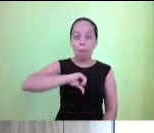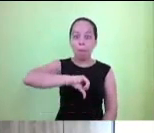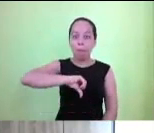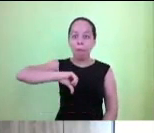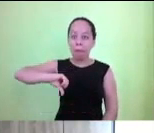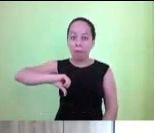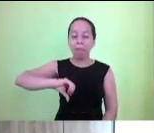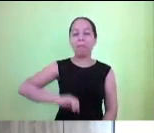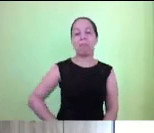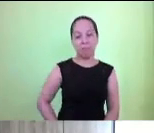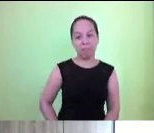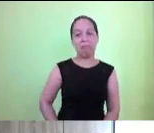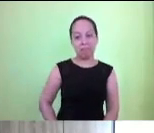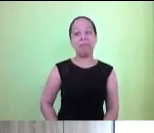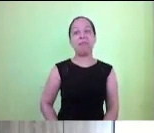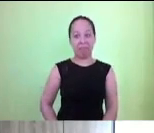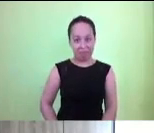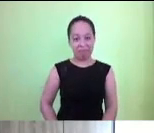Vamos gerar a lista.